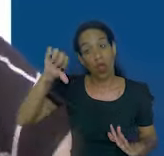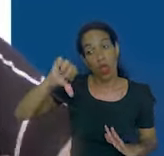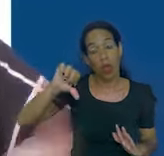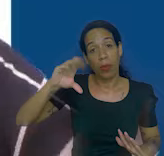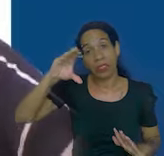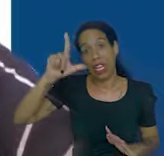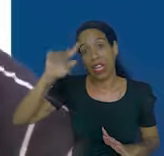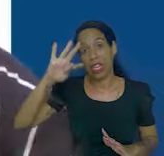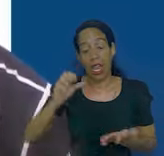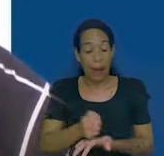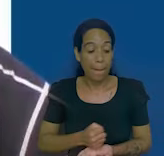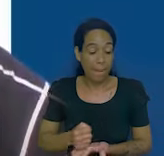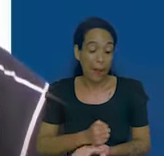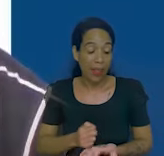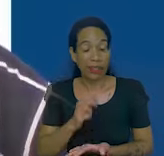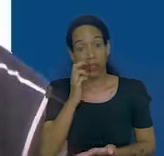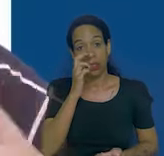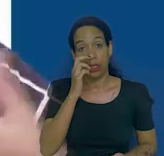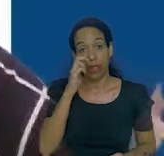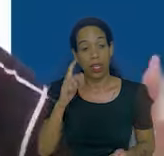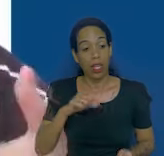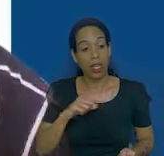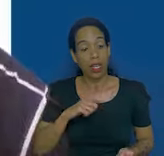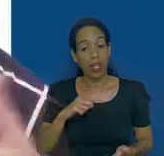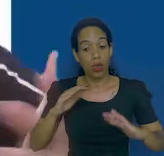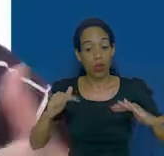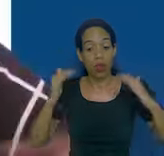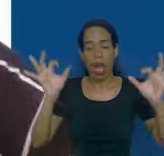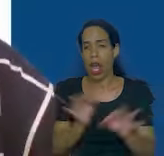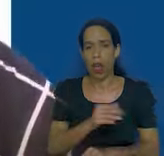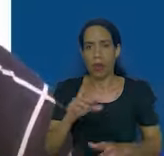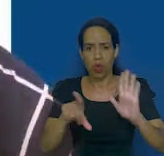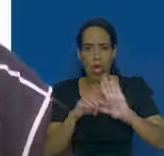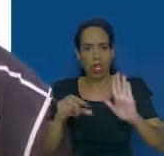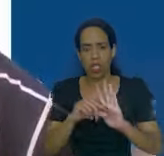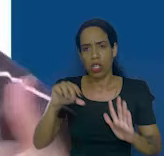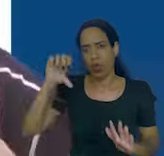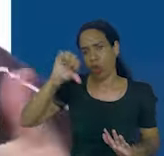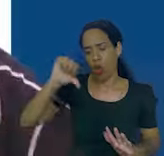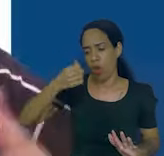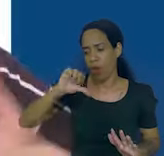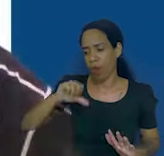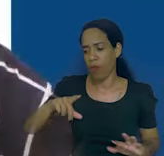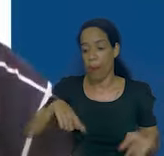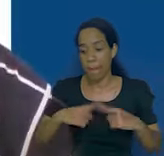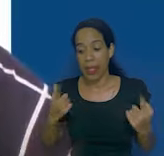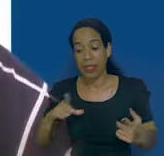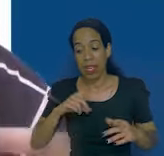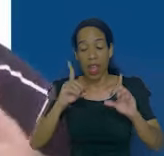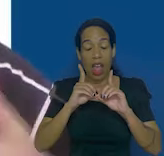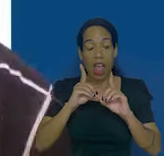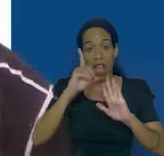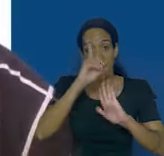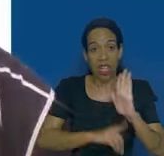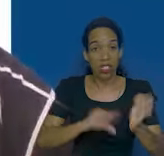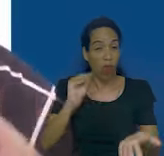que é o grande base da decisão dele, né? Ou seja, a questão do Supremo não acabou com o artigo 9º da CLT. Então, quando você tem uma declaração,